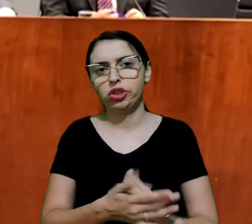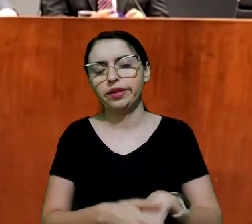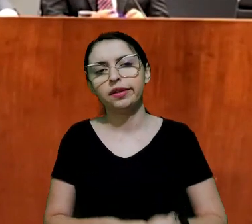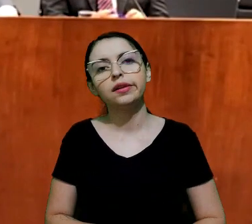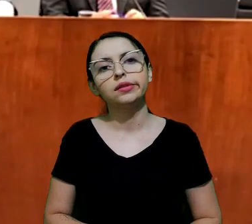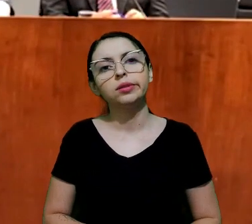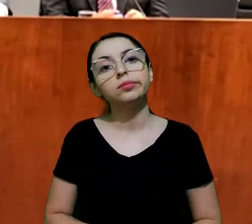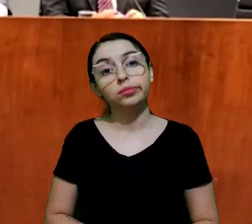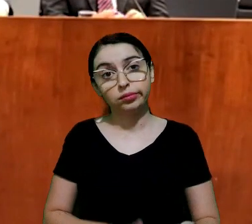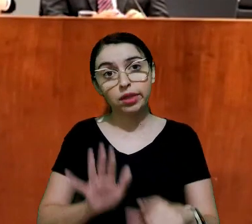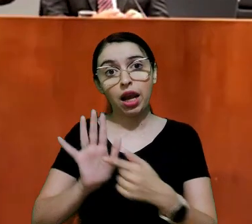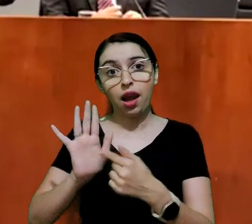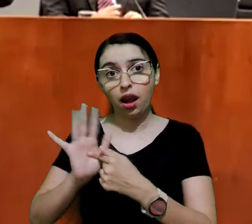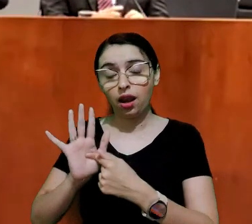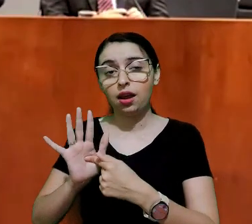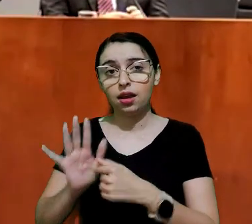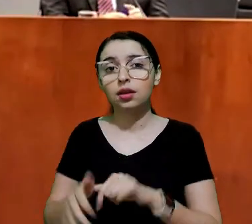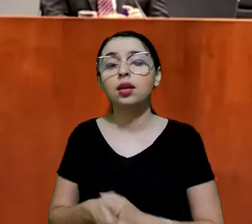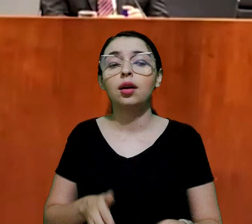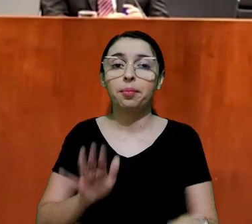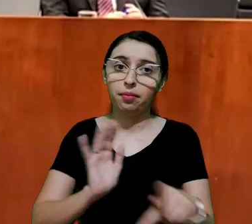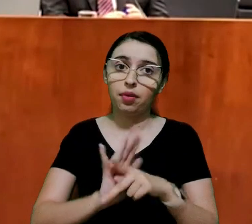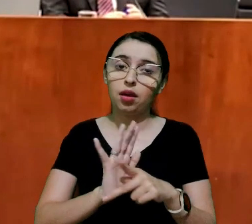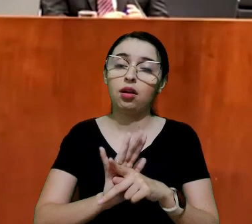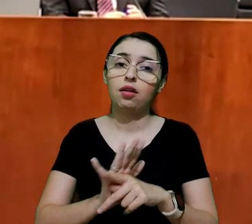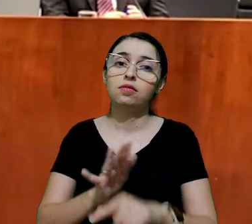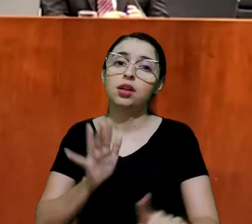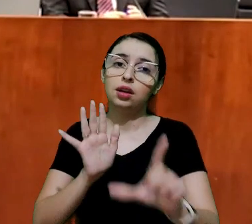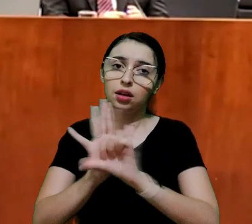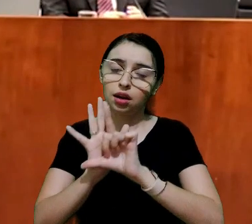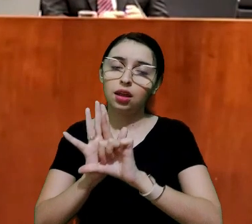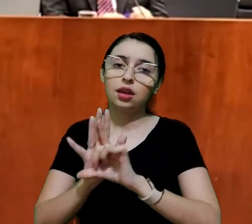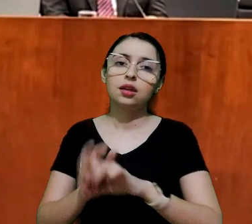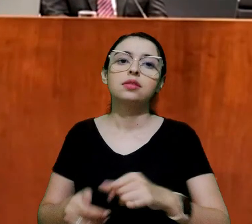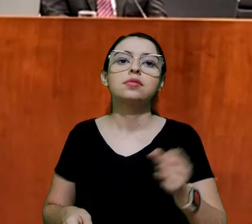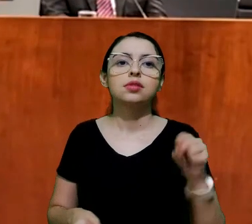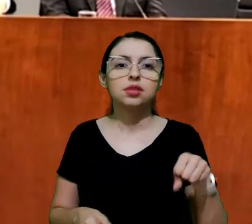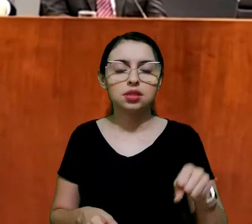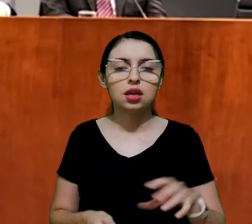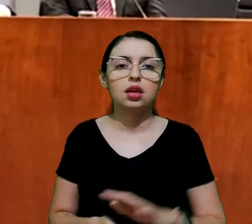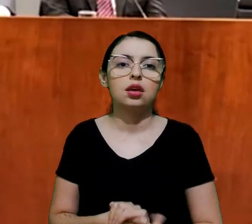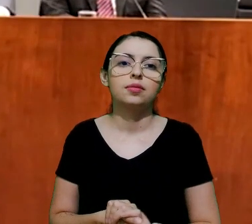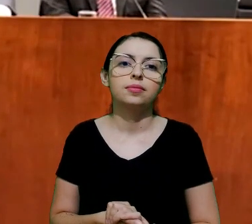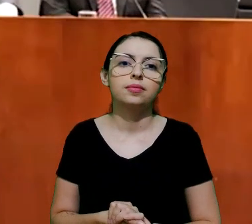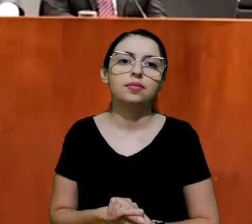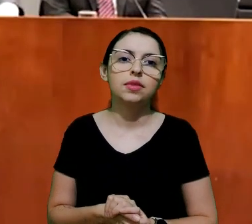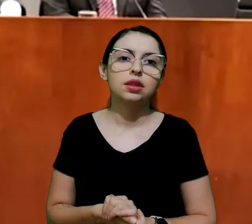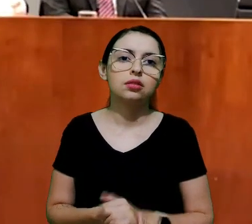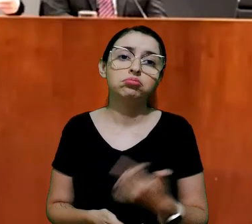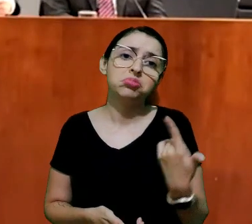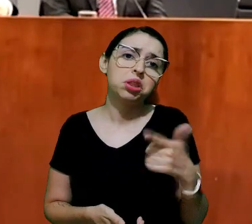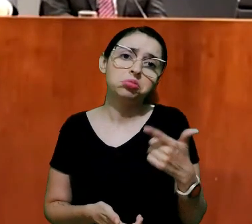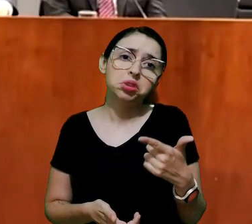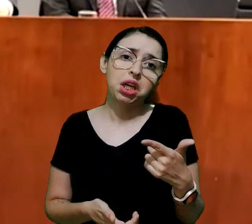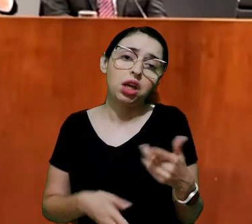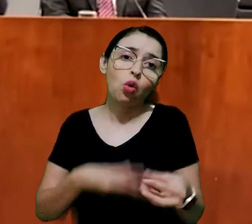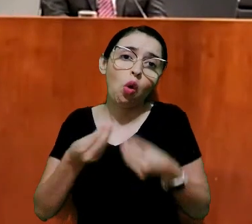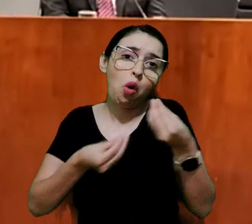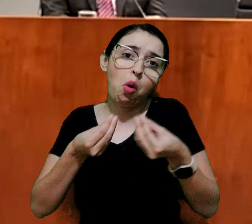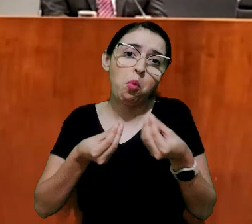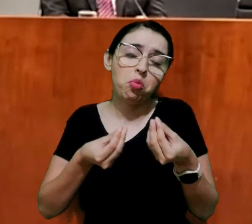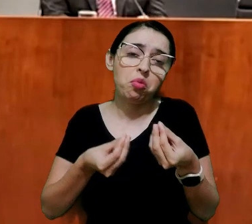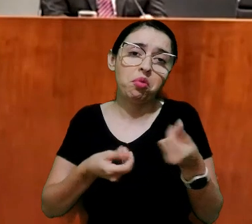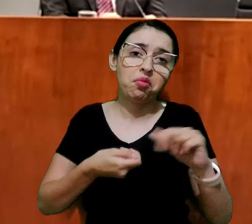aquilo. É a prova legal. E é uma questão de Estado. Então, não há o que fazer, a não ser que a outra